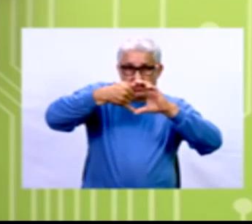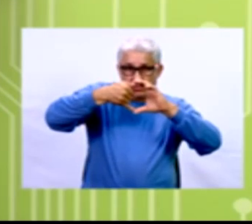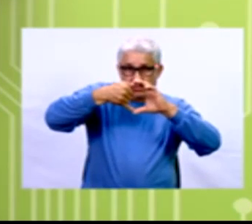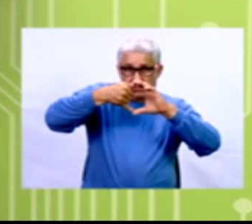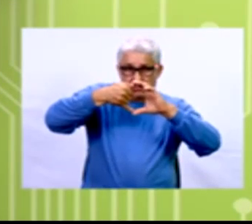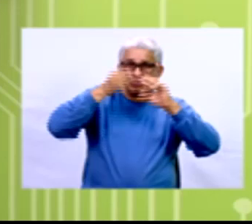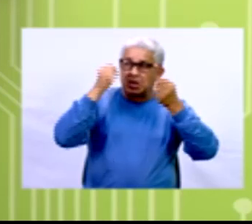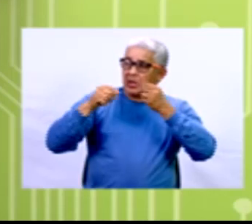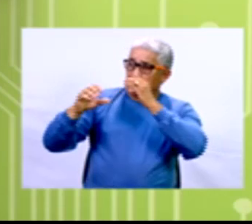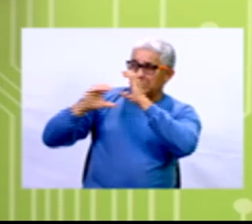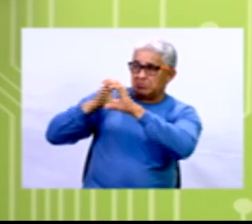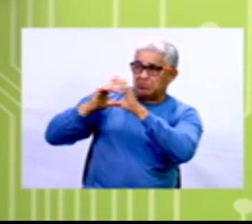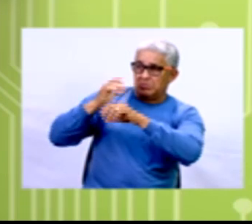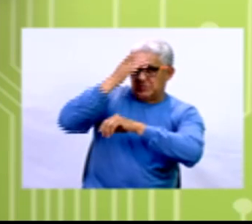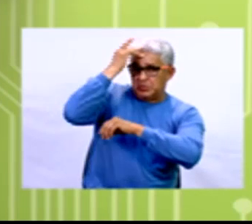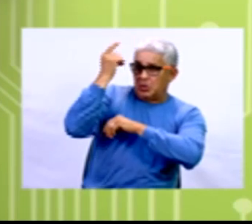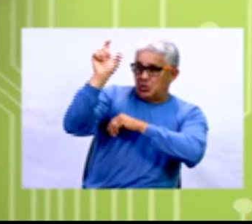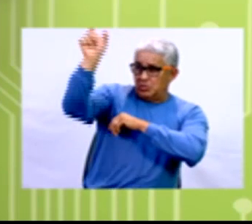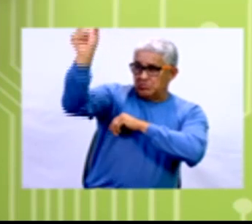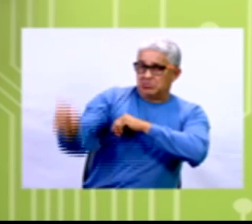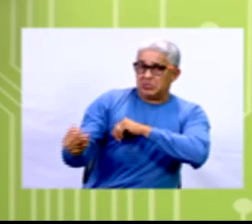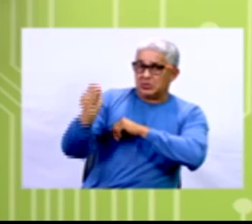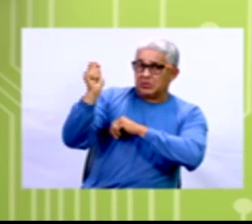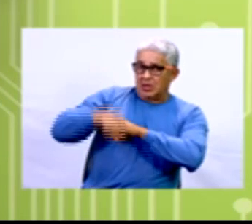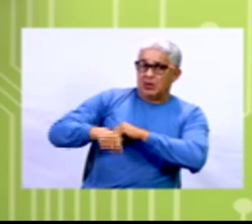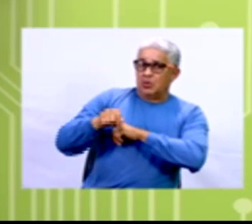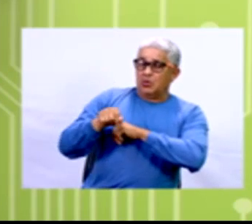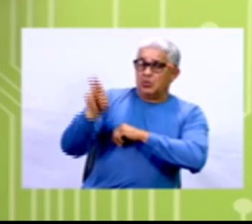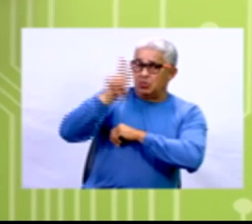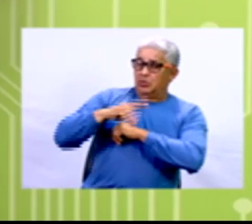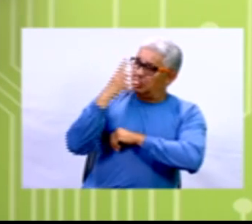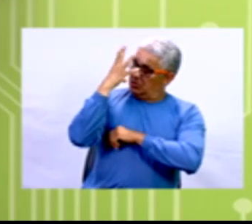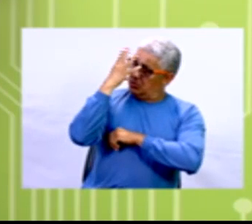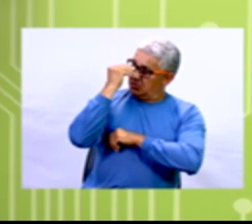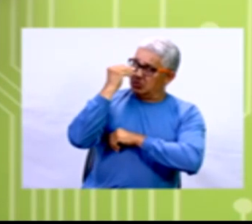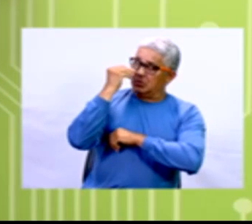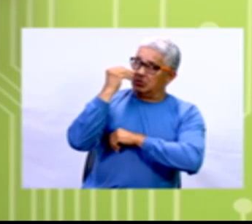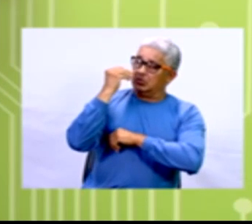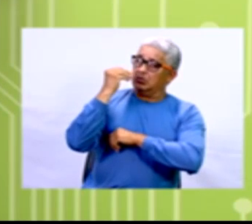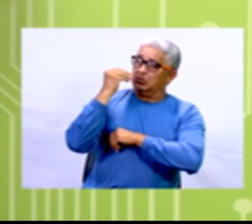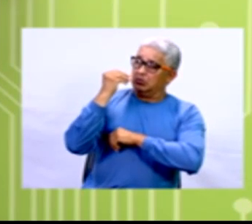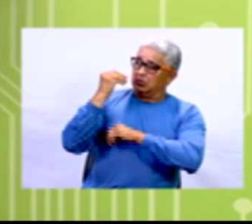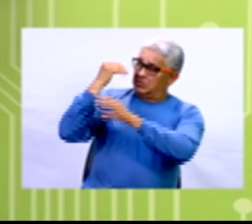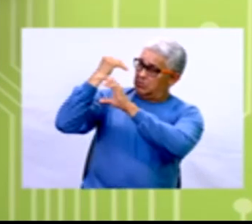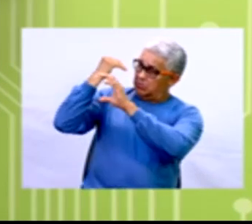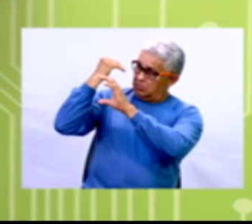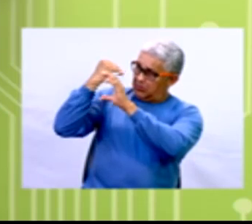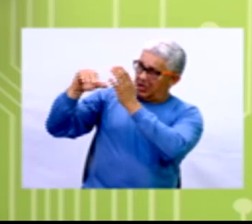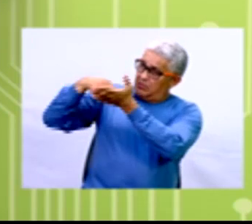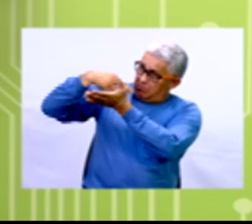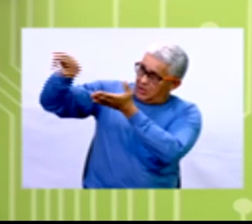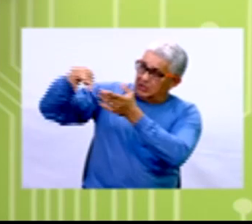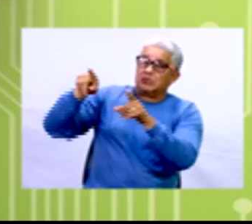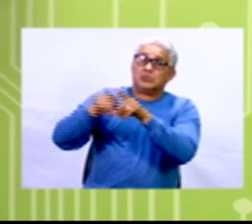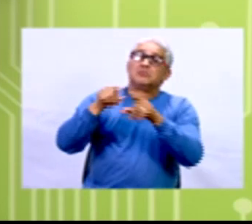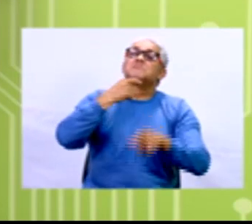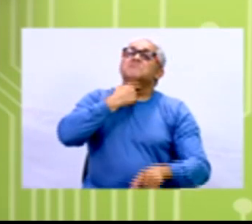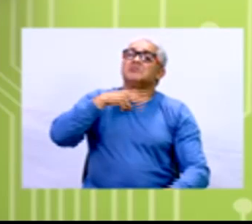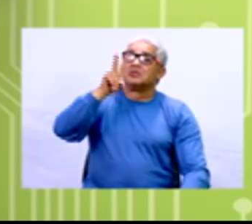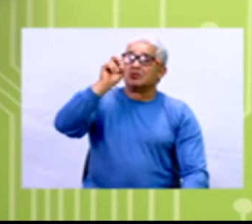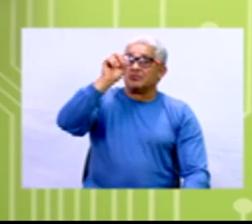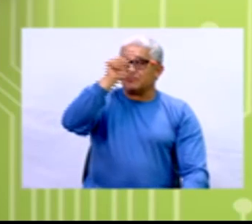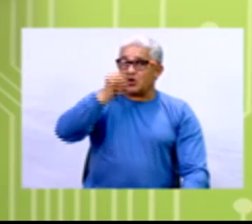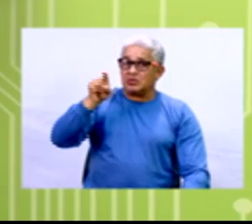comunicar com outra pessoa utilizando imagem, eu posso mandar uma foto, eu posso mandar uma mensagem de voz, gravada